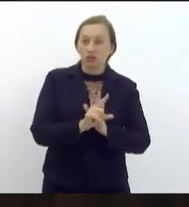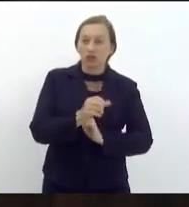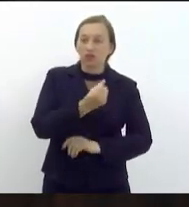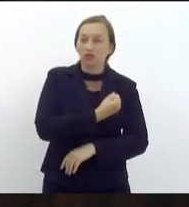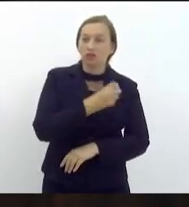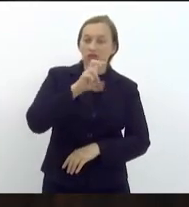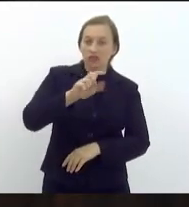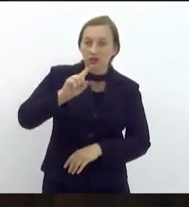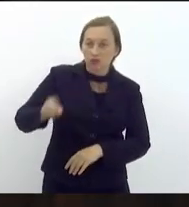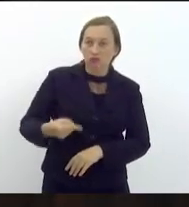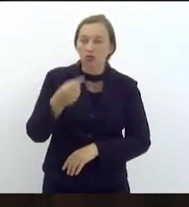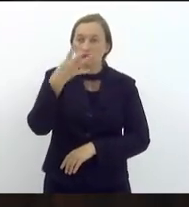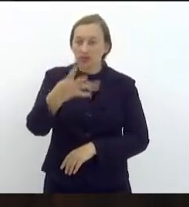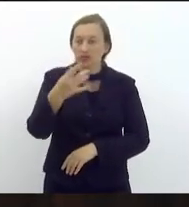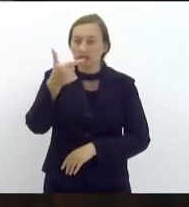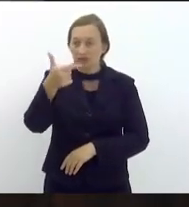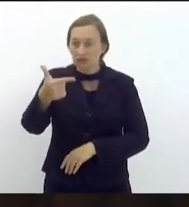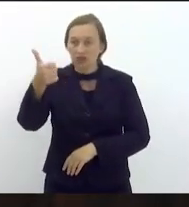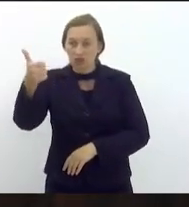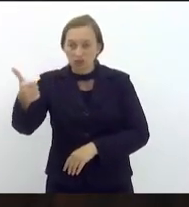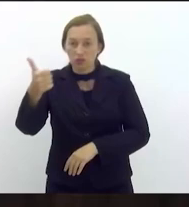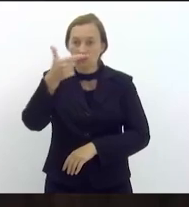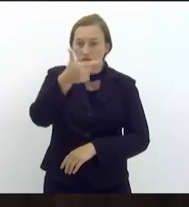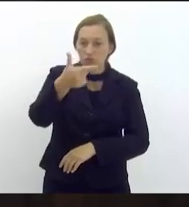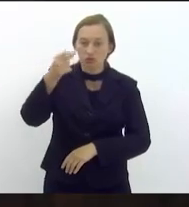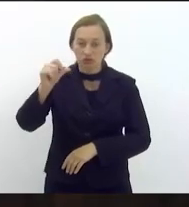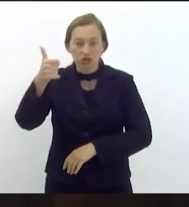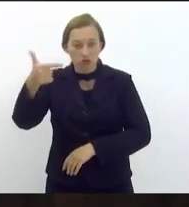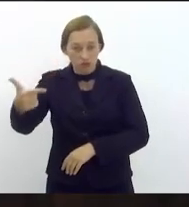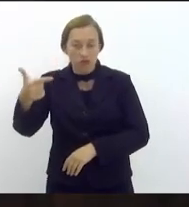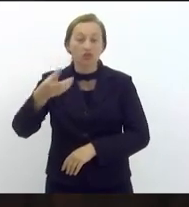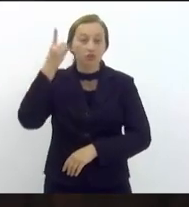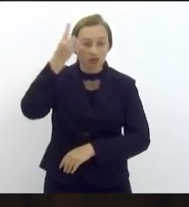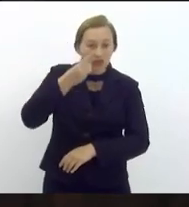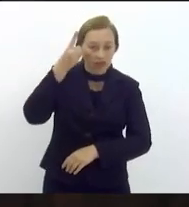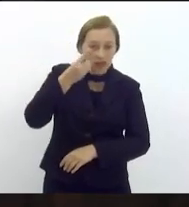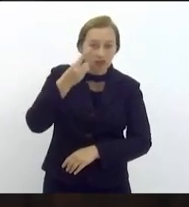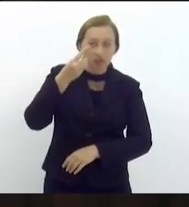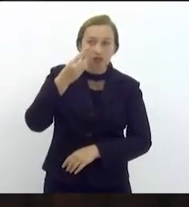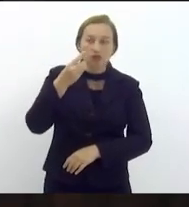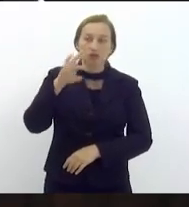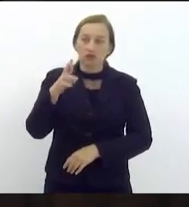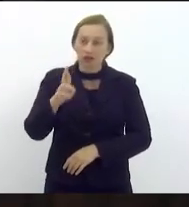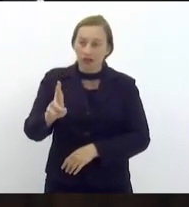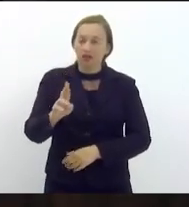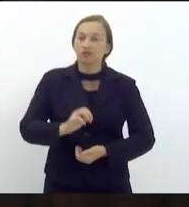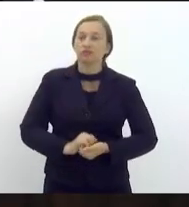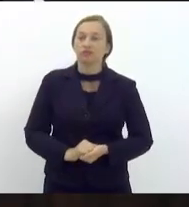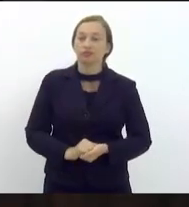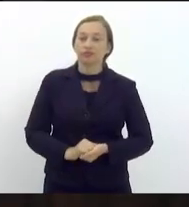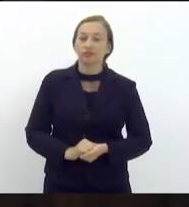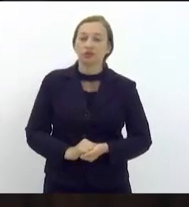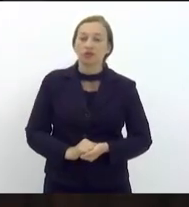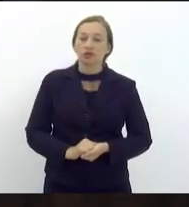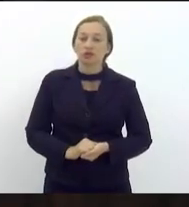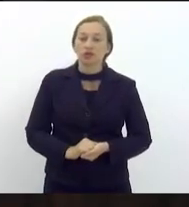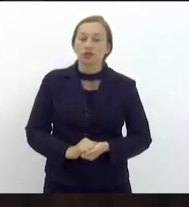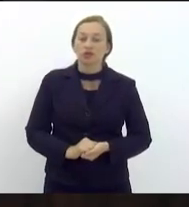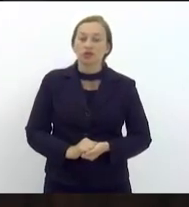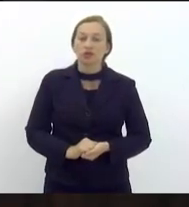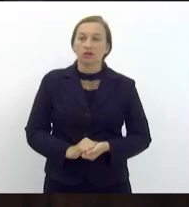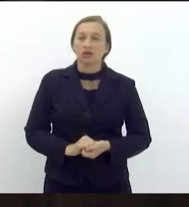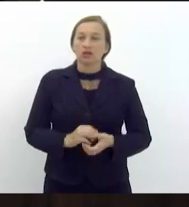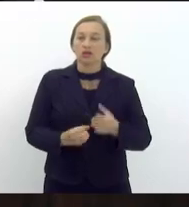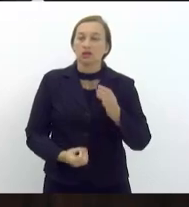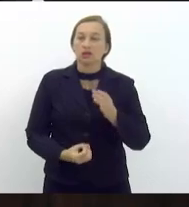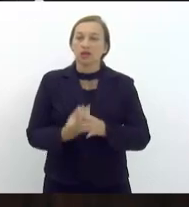número 5.421 e 2022 de autoria do deputado Rosemberg Reis que dispõe sobre a realização